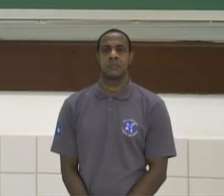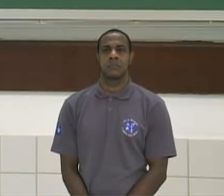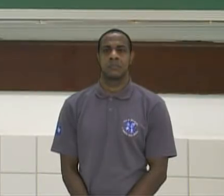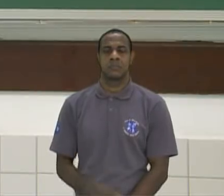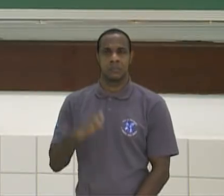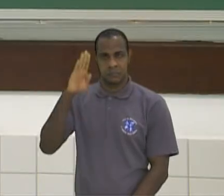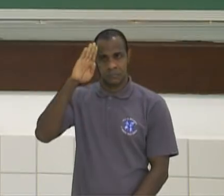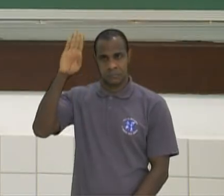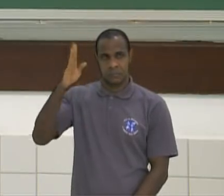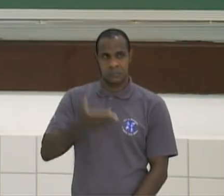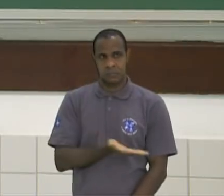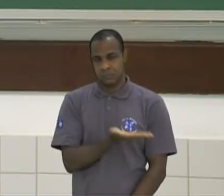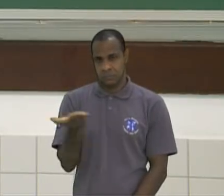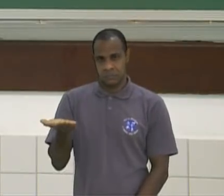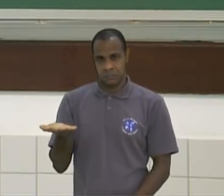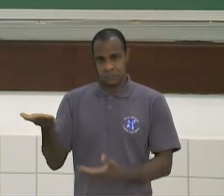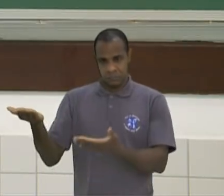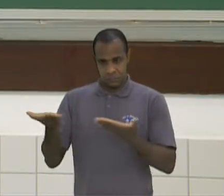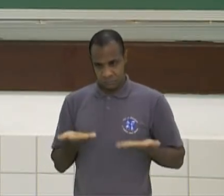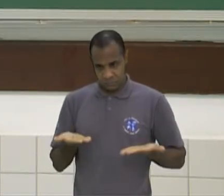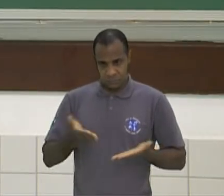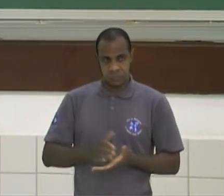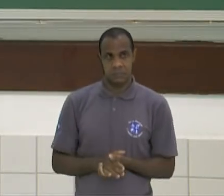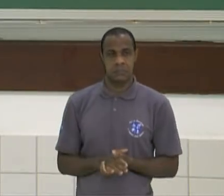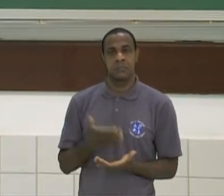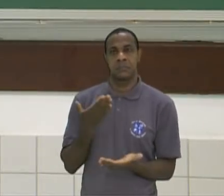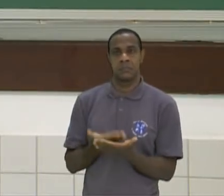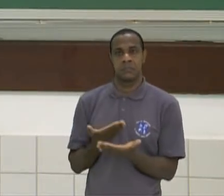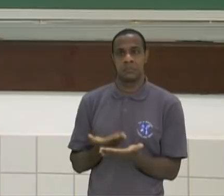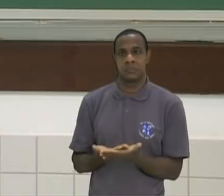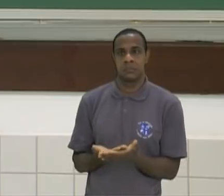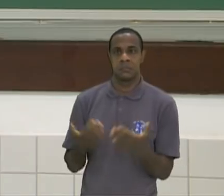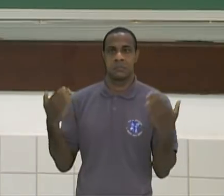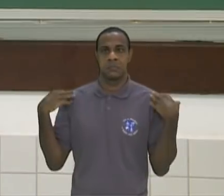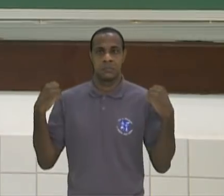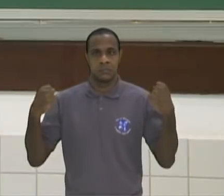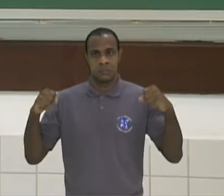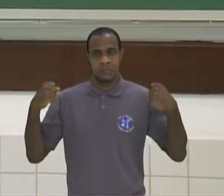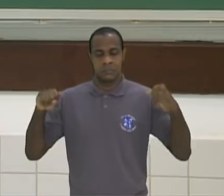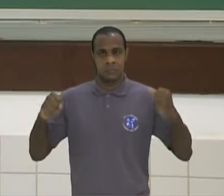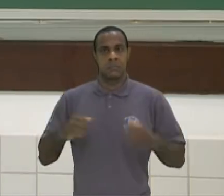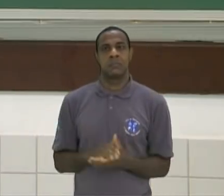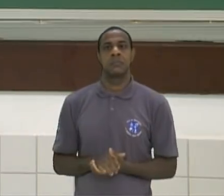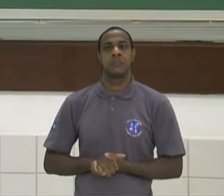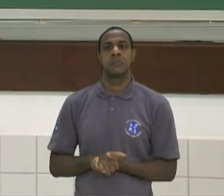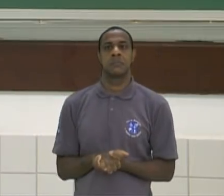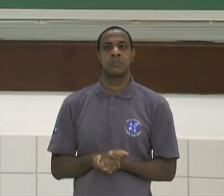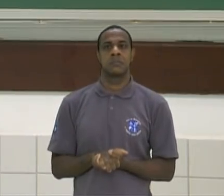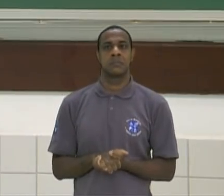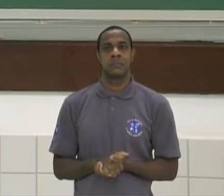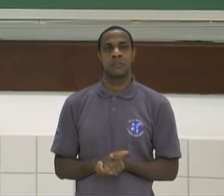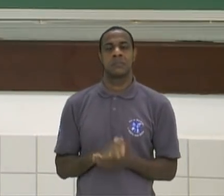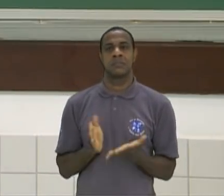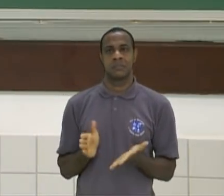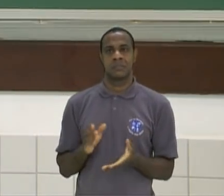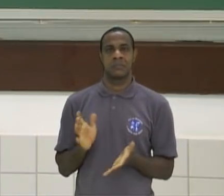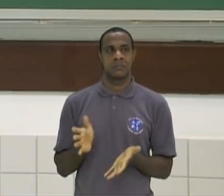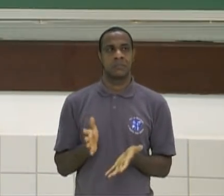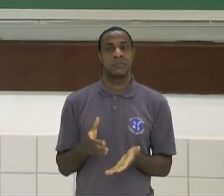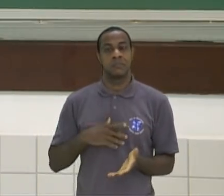Senhoras e senhores, bem-vindos para a nossa aula de Educação Física. Estamos, como vocês bem sabem, né, no terceiro trimestre,